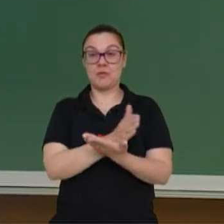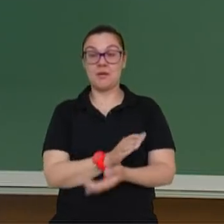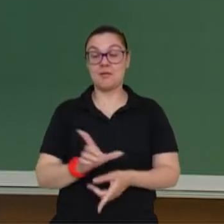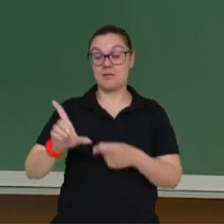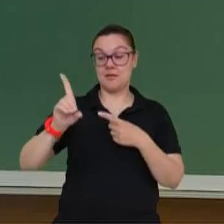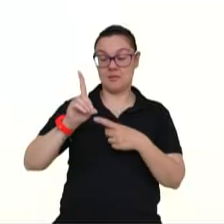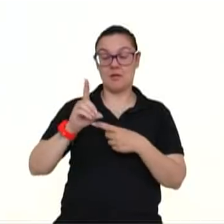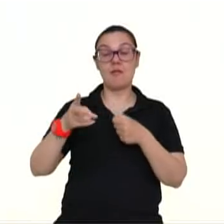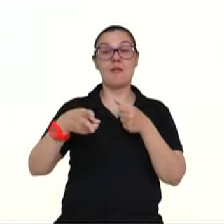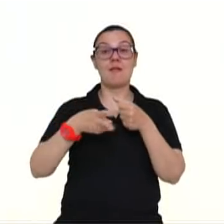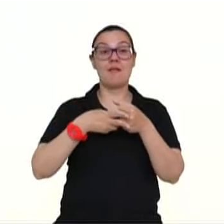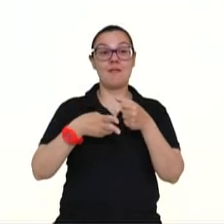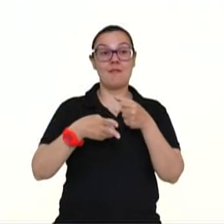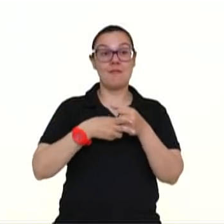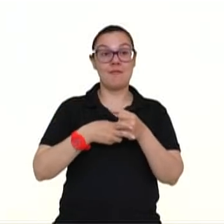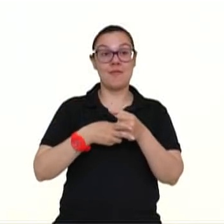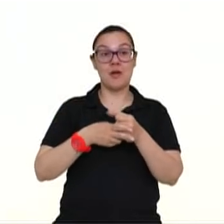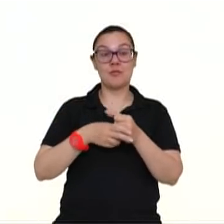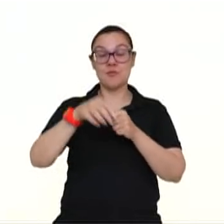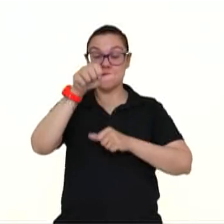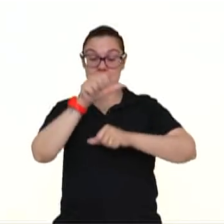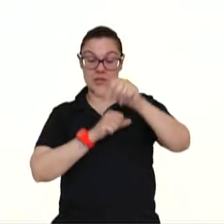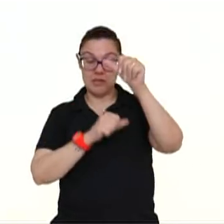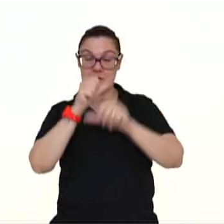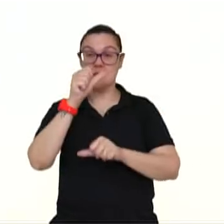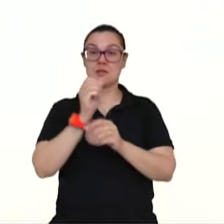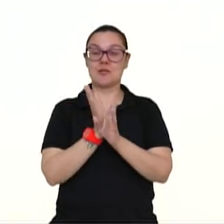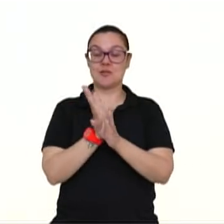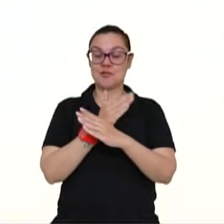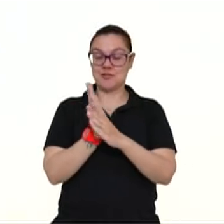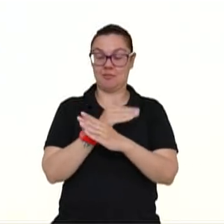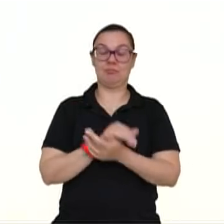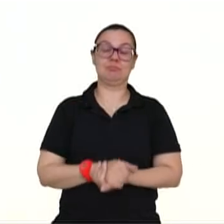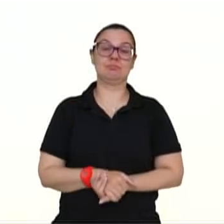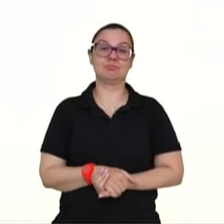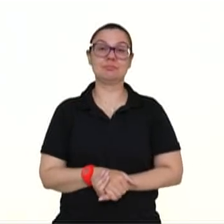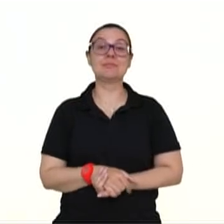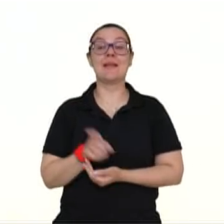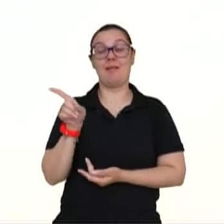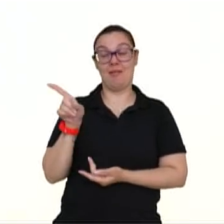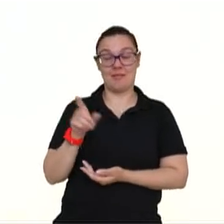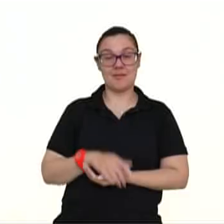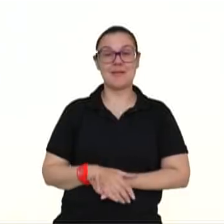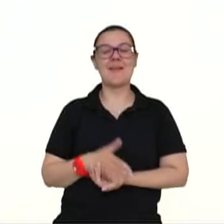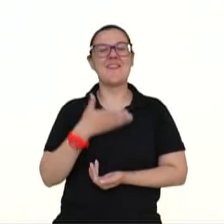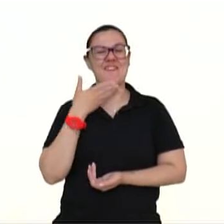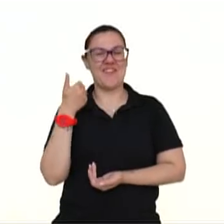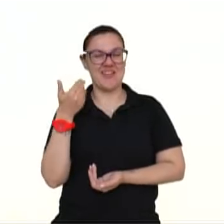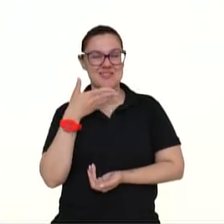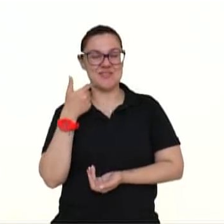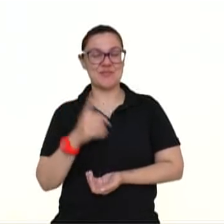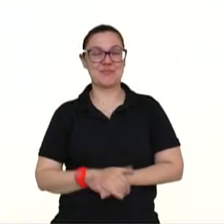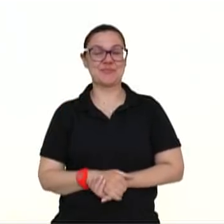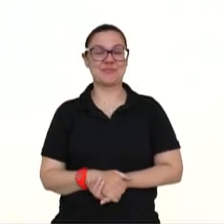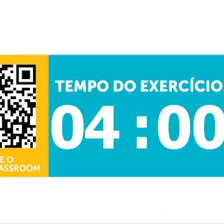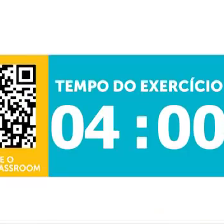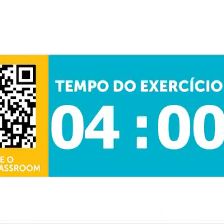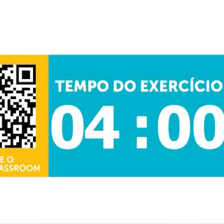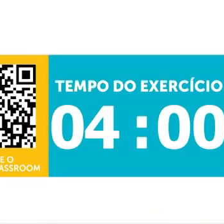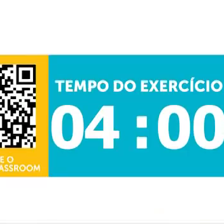letra D, verbos transitivos indiretos. Esse é muito fácil.